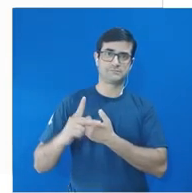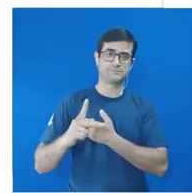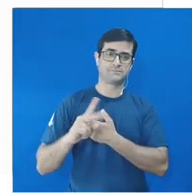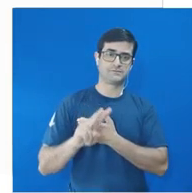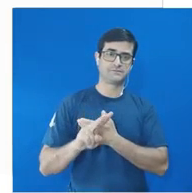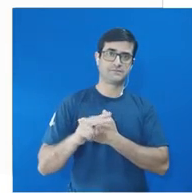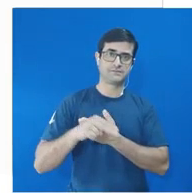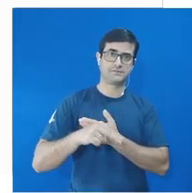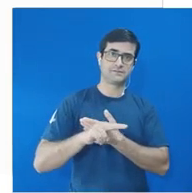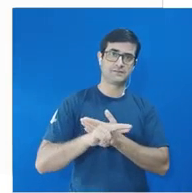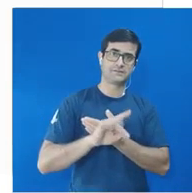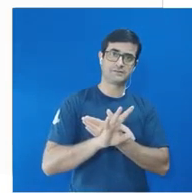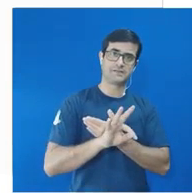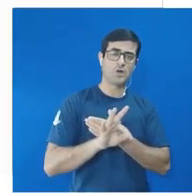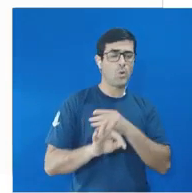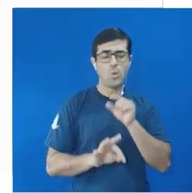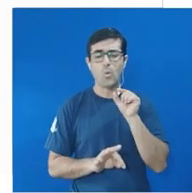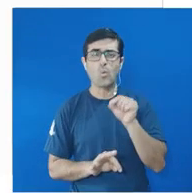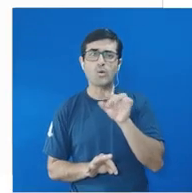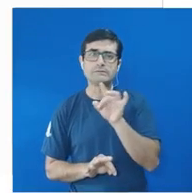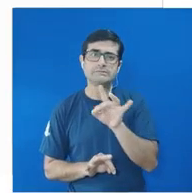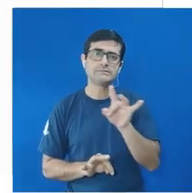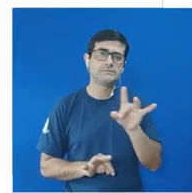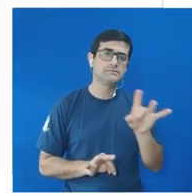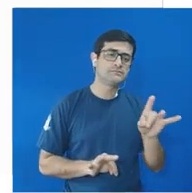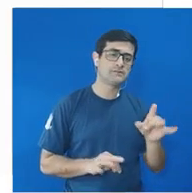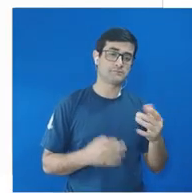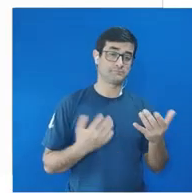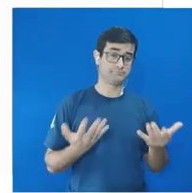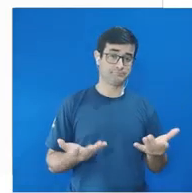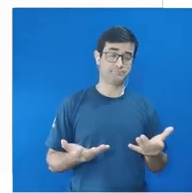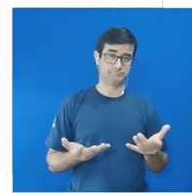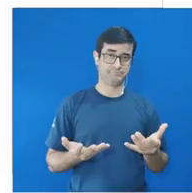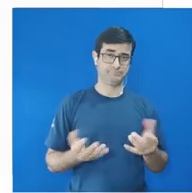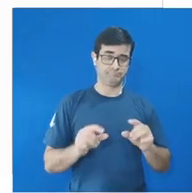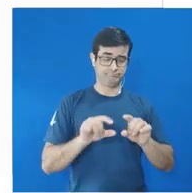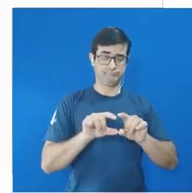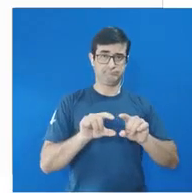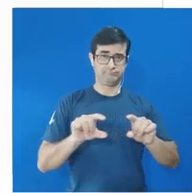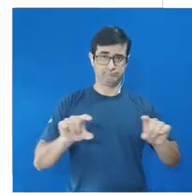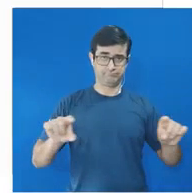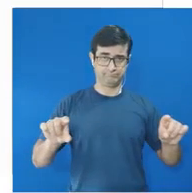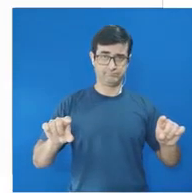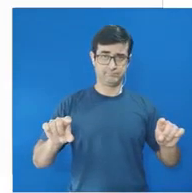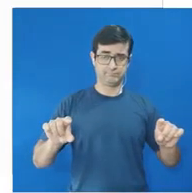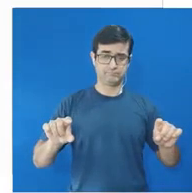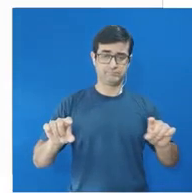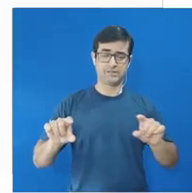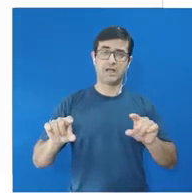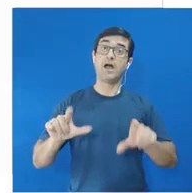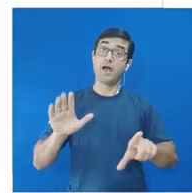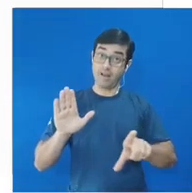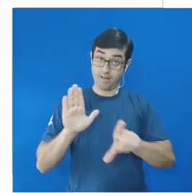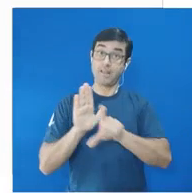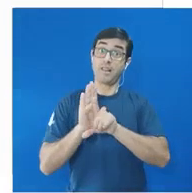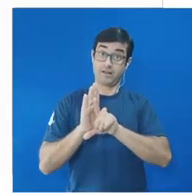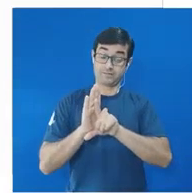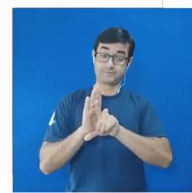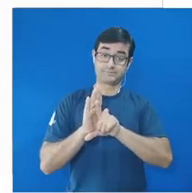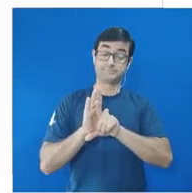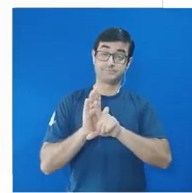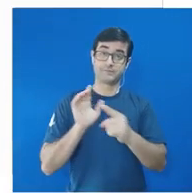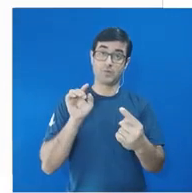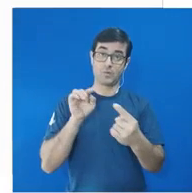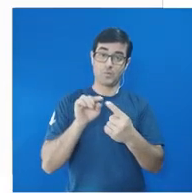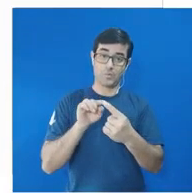de nós falar isso, como esse PV-NRT abrange cada uma das leis? A lei de Boyle. Eu não disse